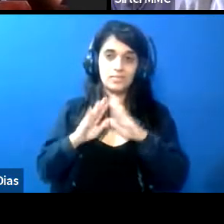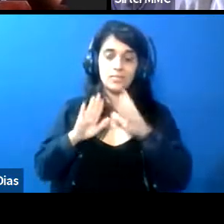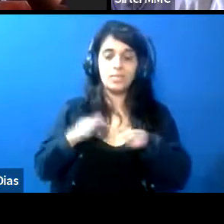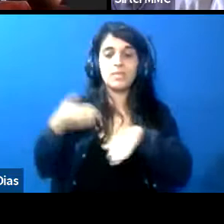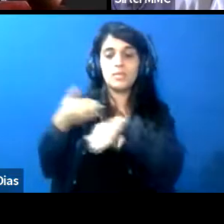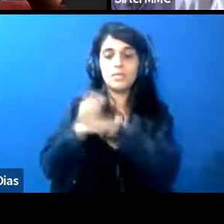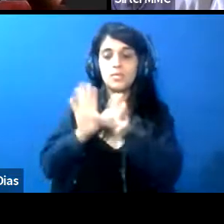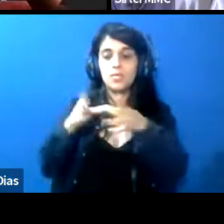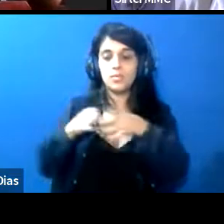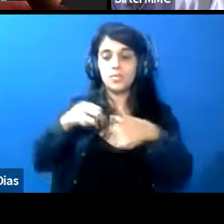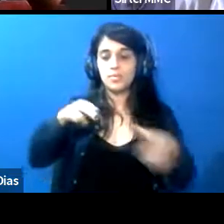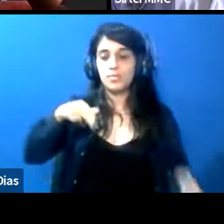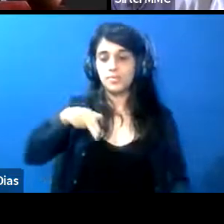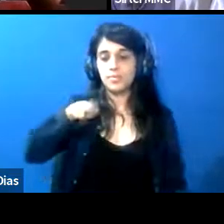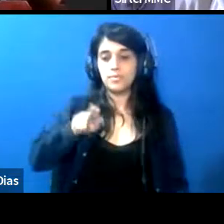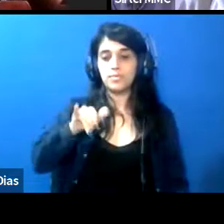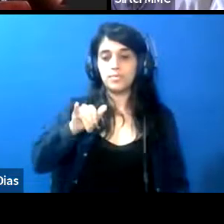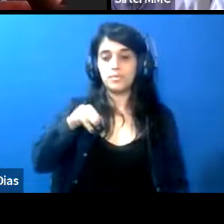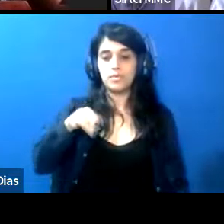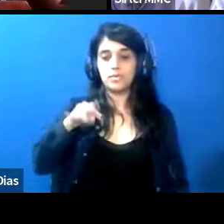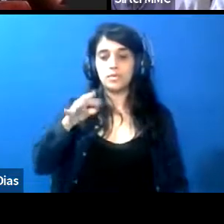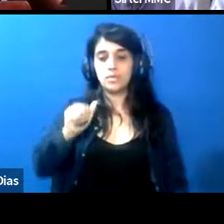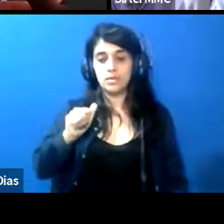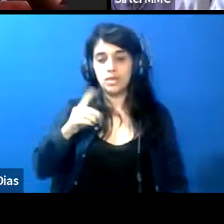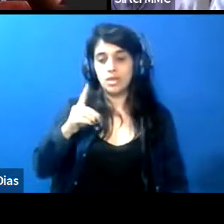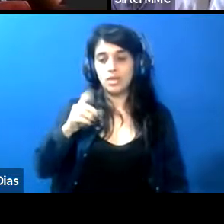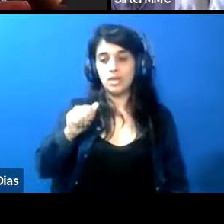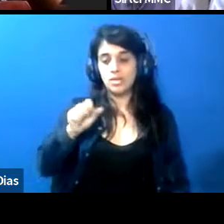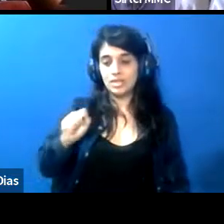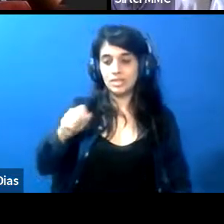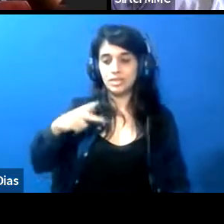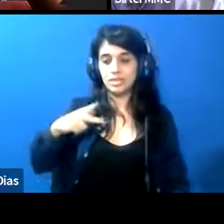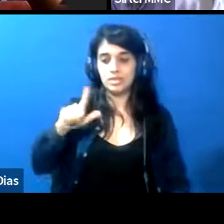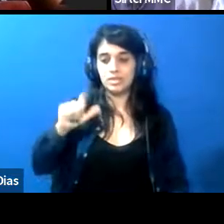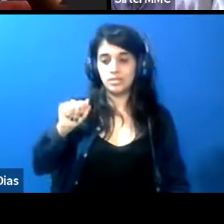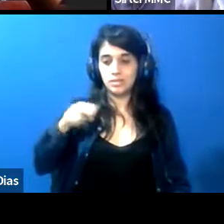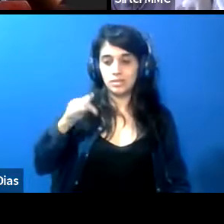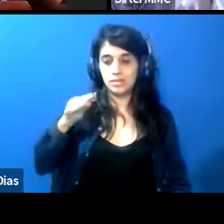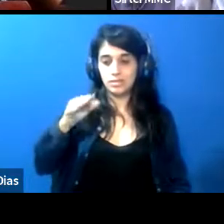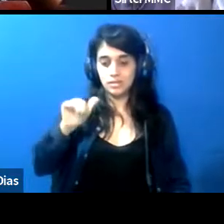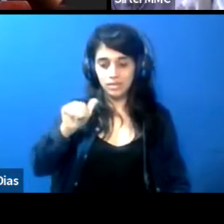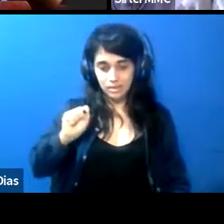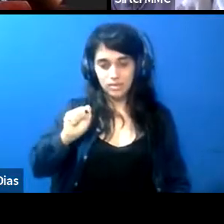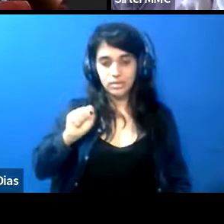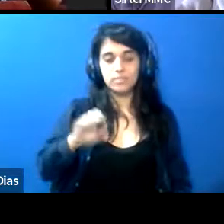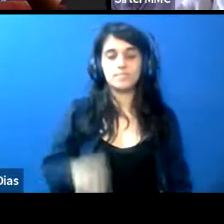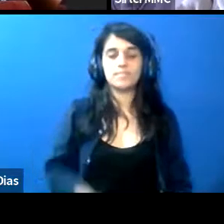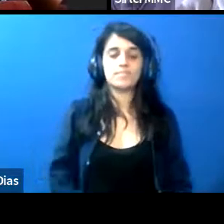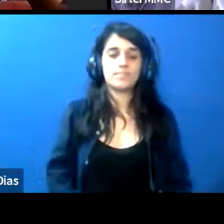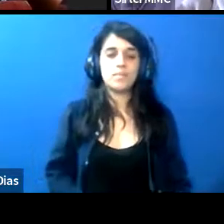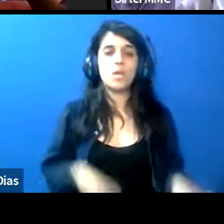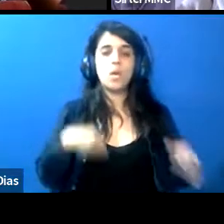Plantas. Como é que eu interpreto a maioria feminina ali no Quinta das Plantas?